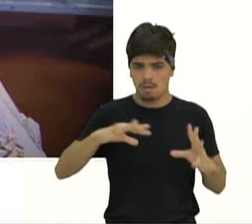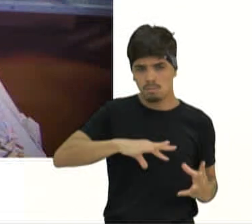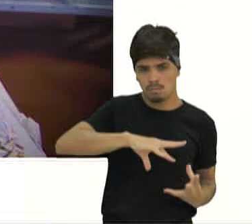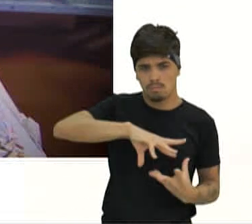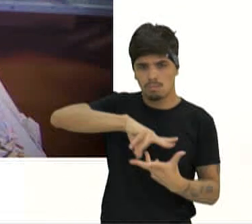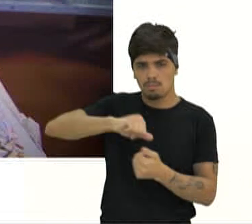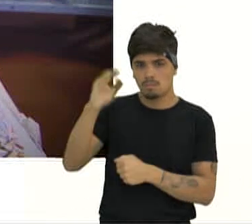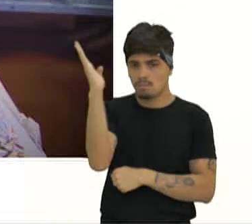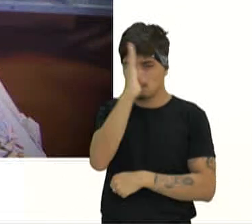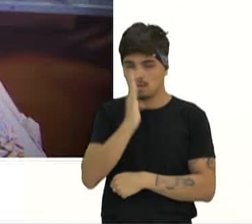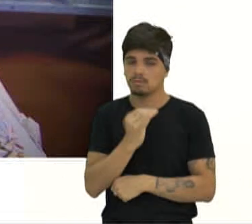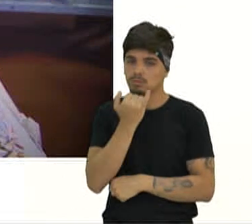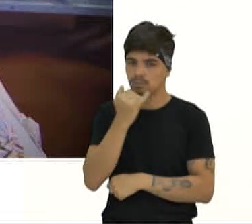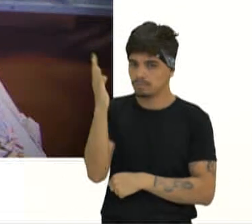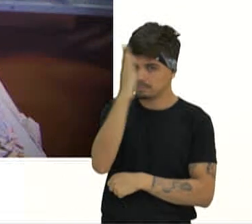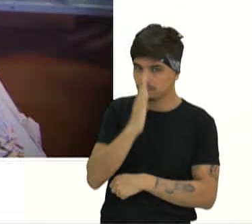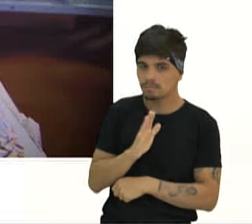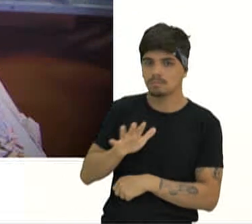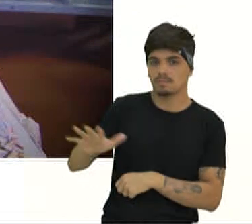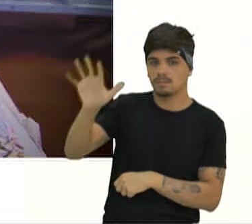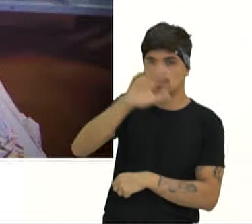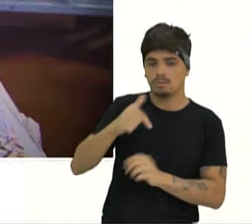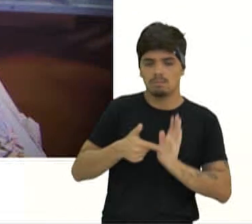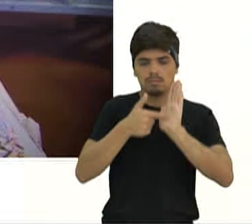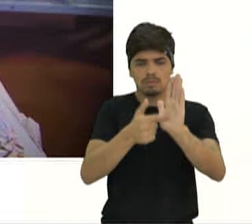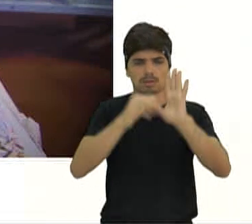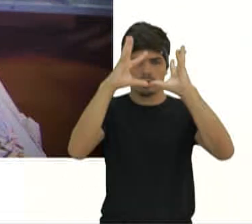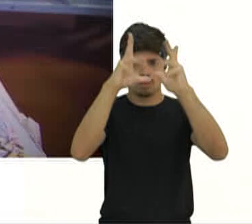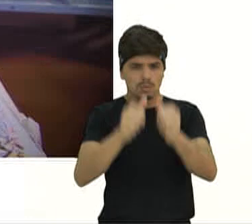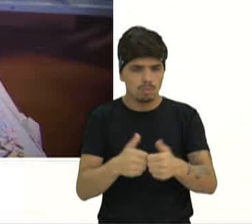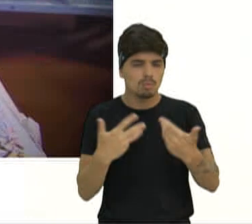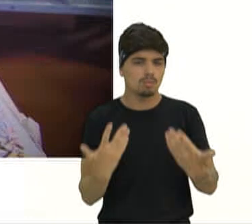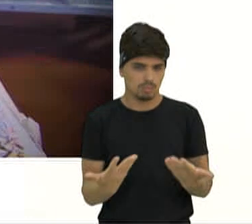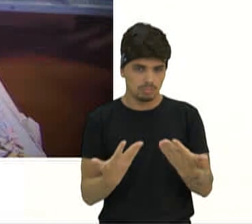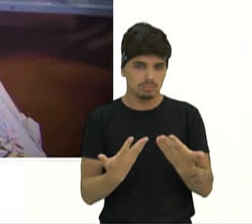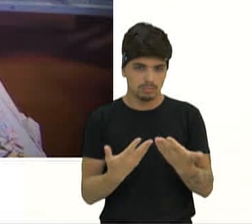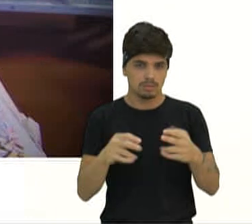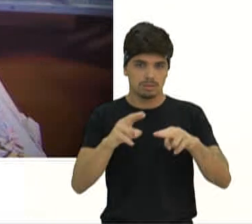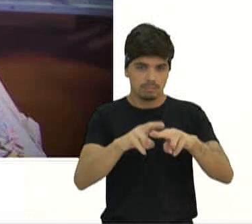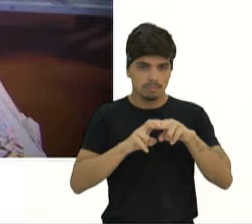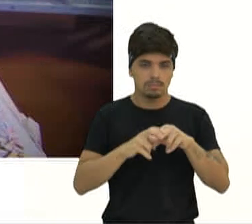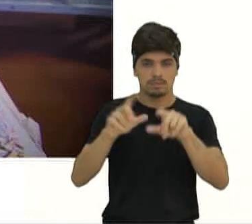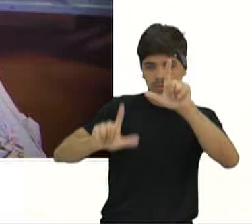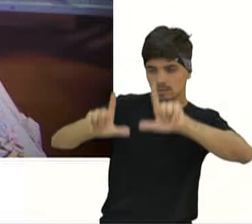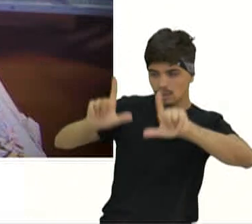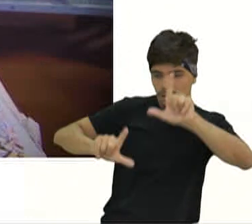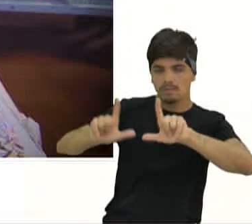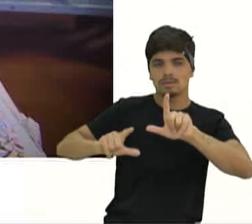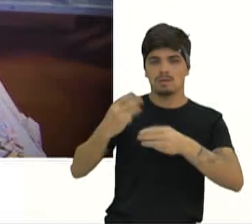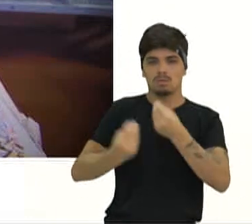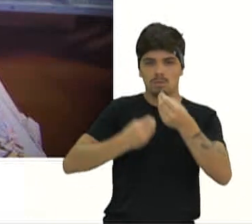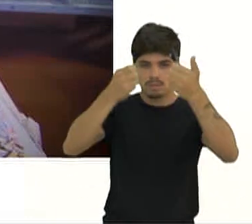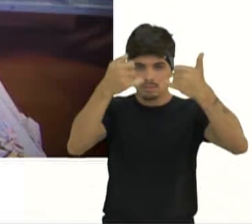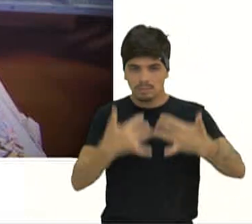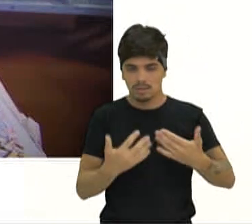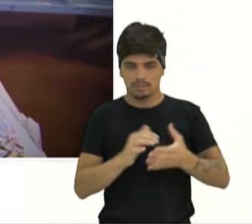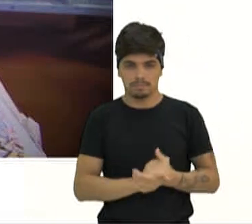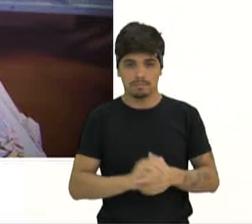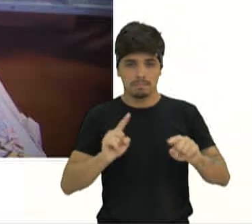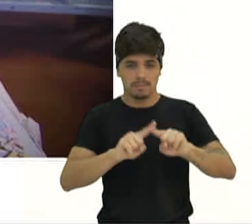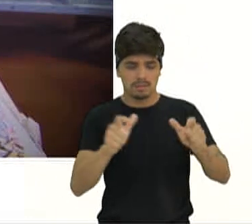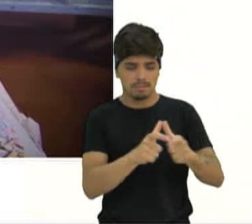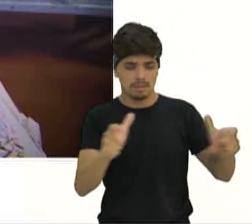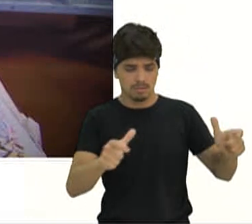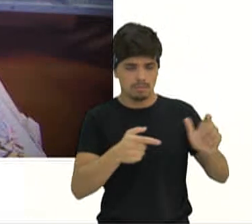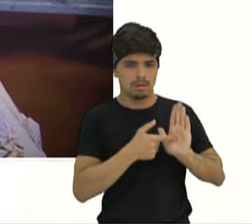Brasil inteiro eu praticamente foi lançar ela em todo o Brasil foi um problema de televisão e tal falar sobre ela mas a